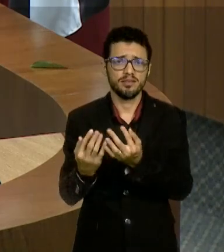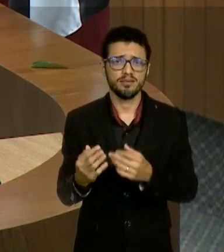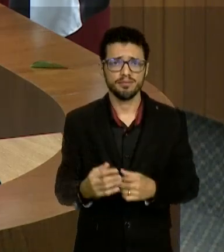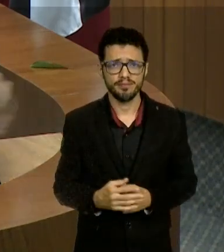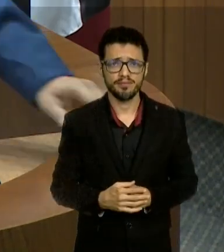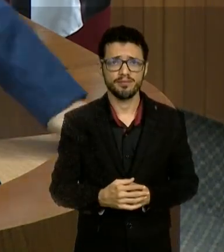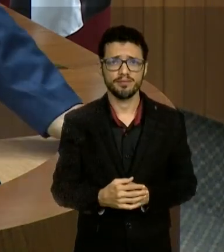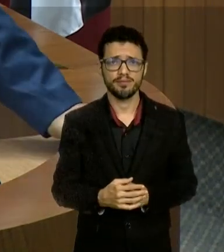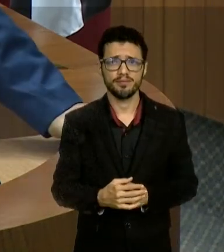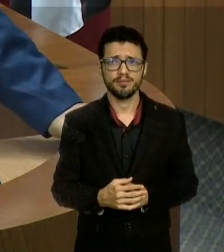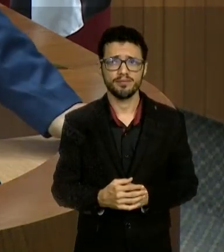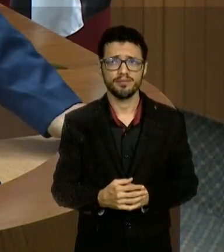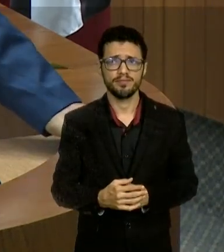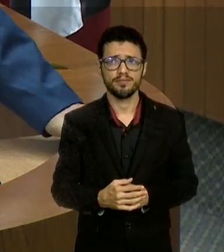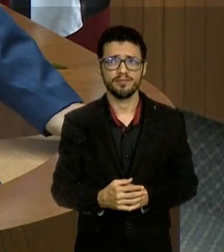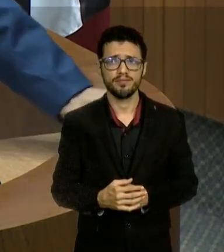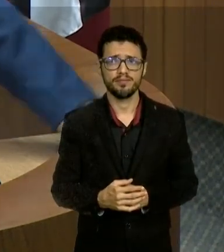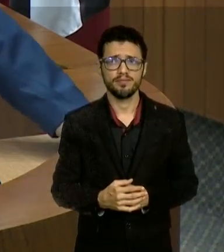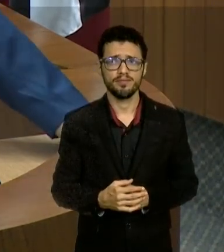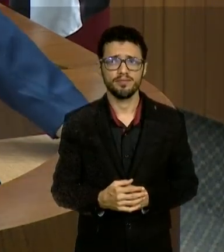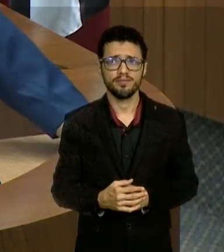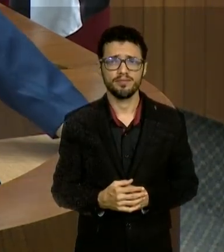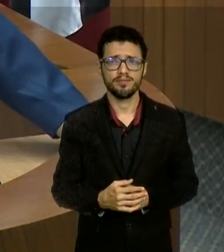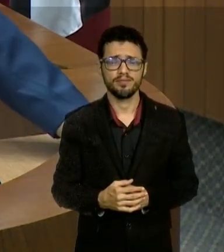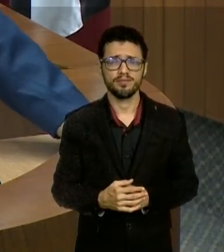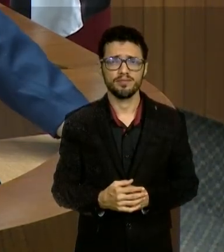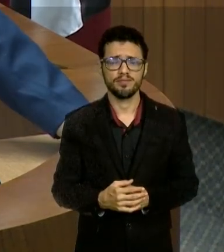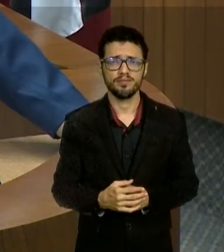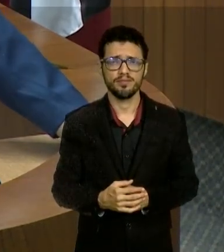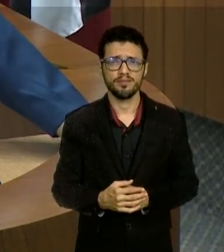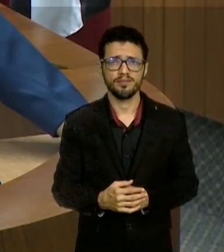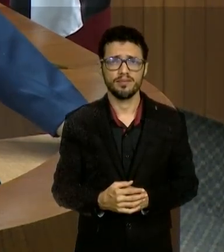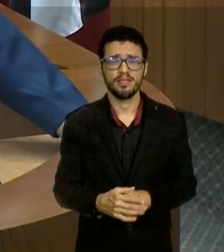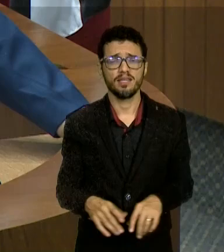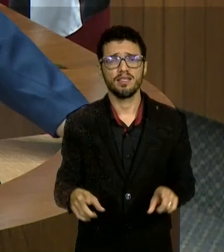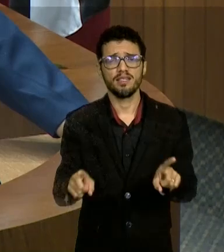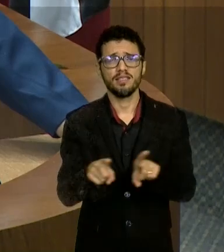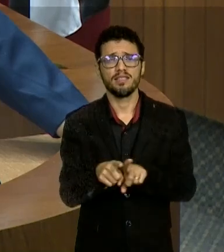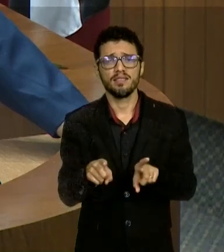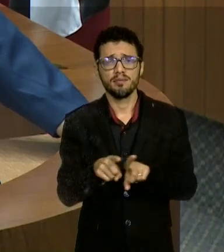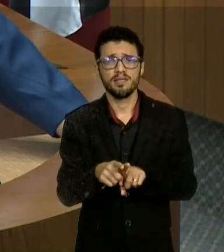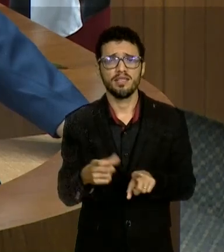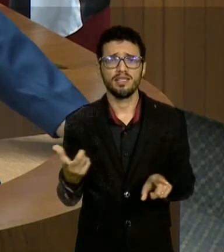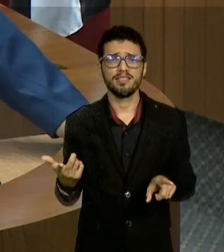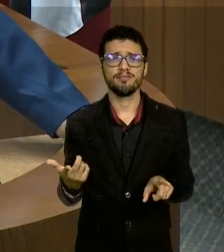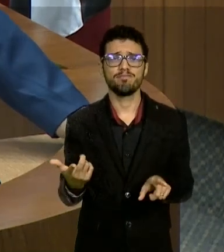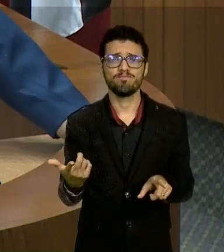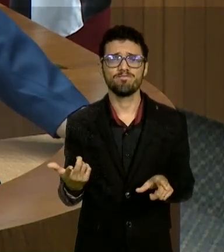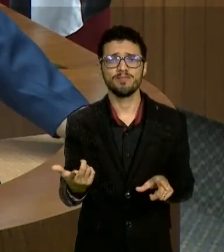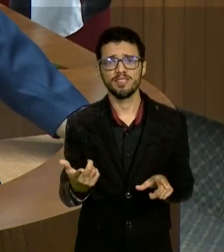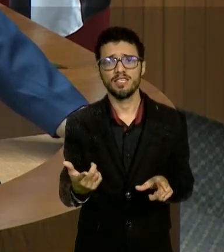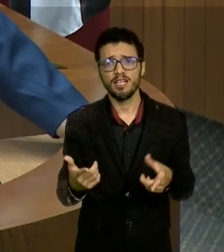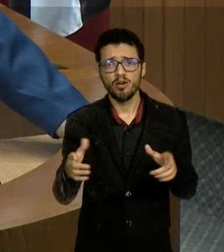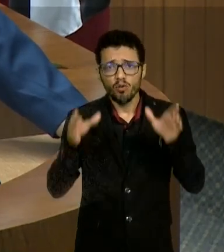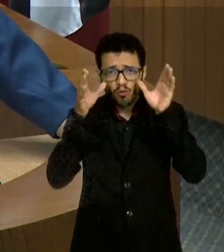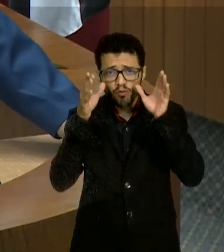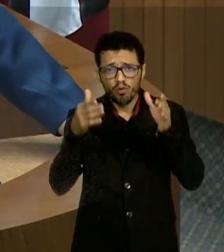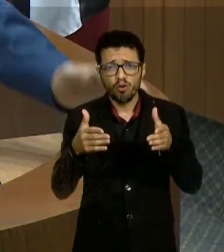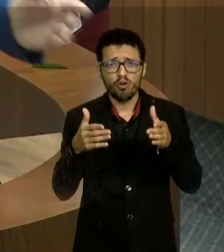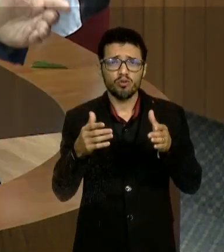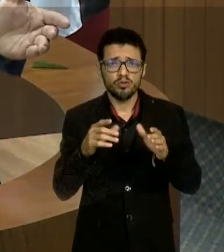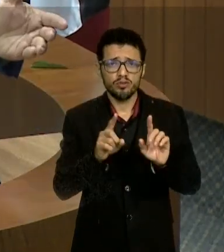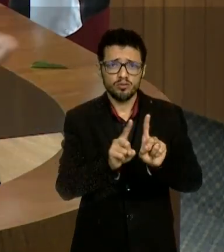a não priorização deste importante centro de lançamento de